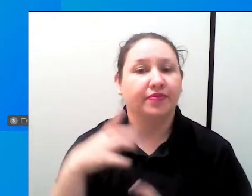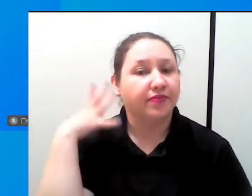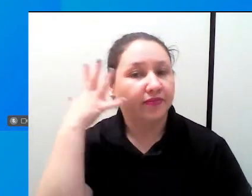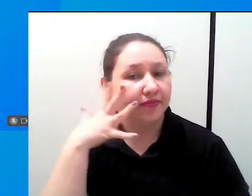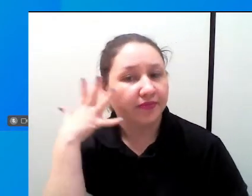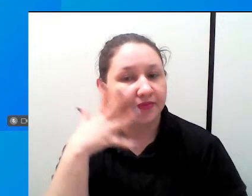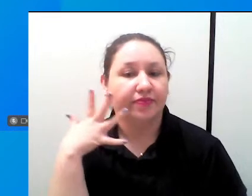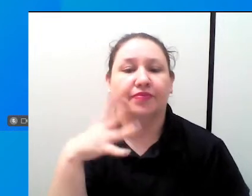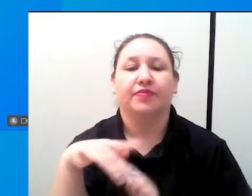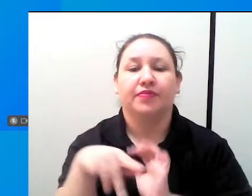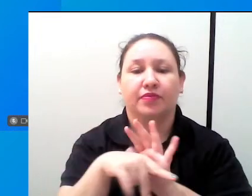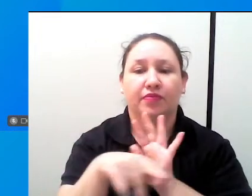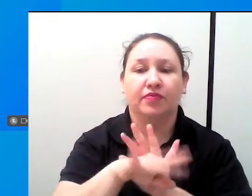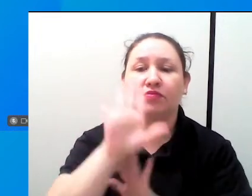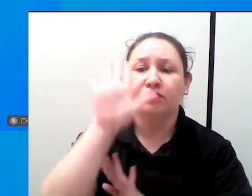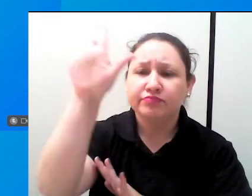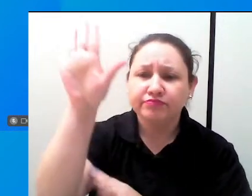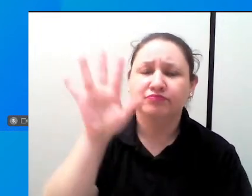Jardim, lá do campus